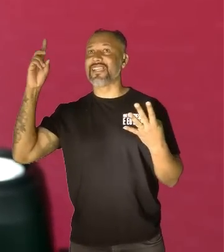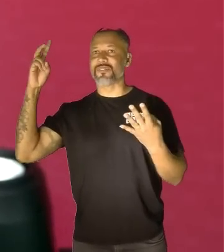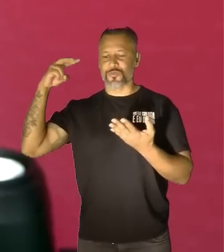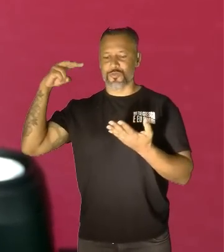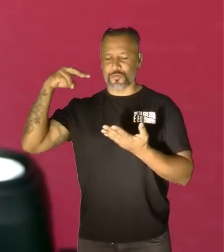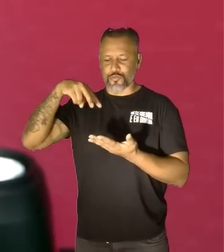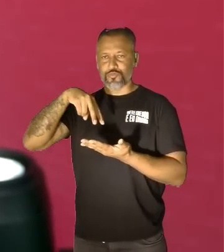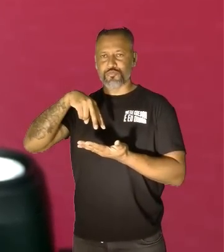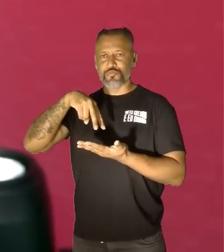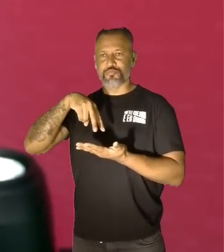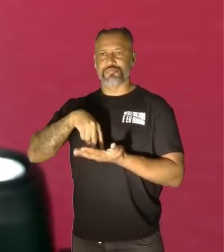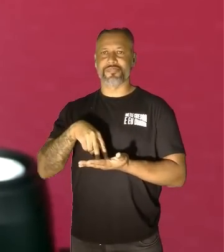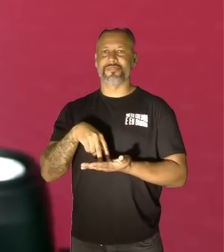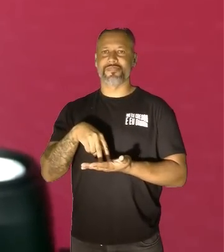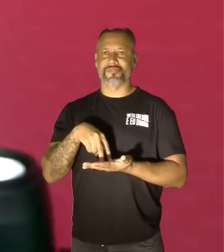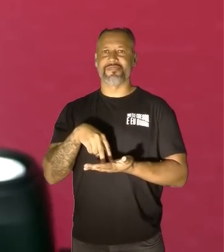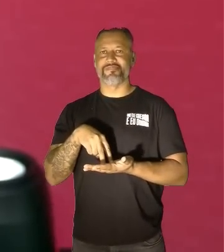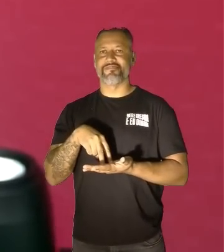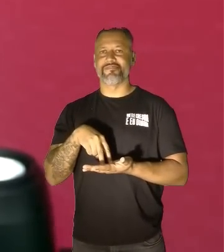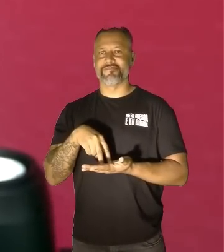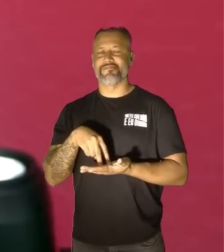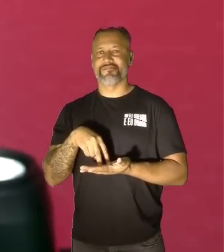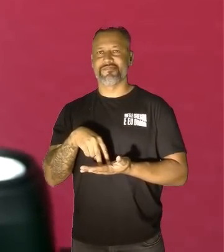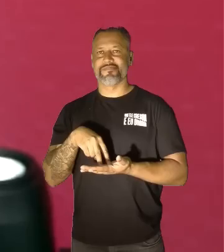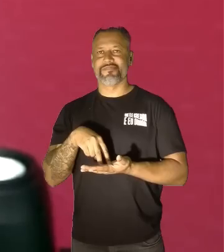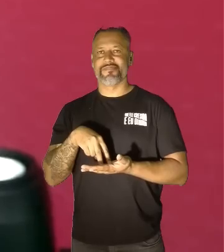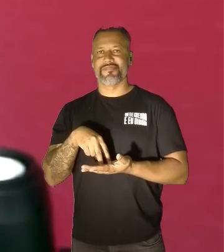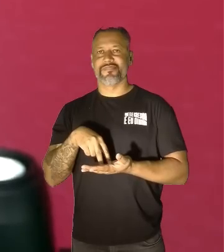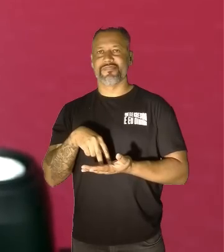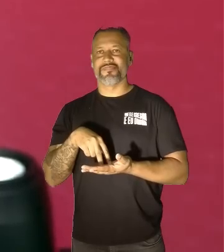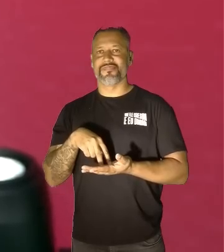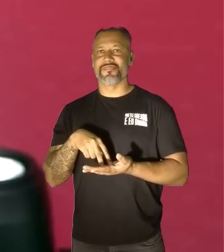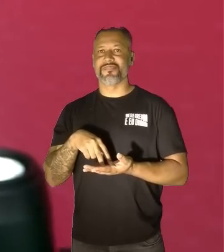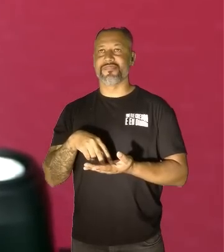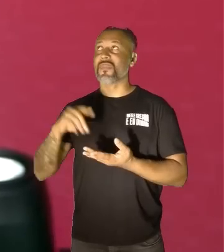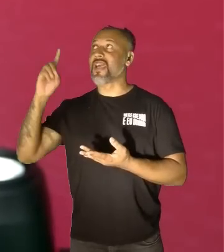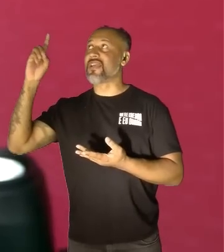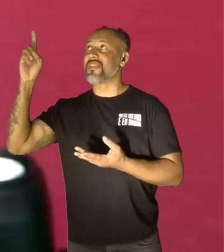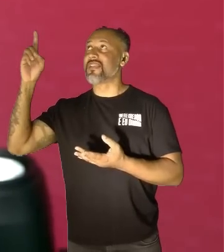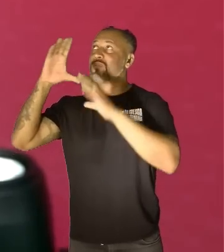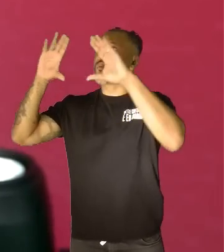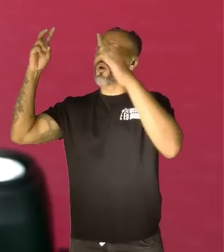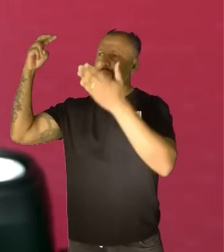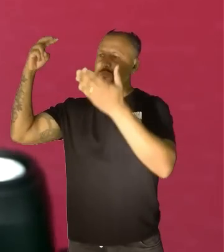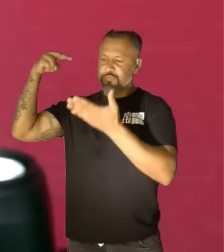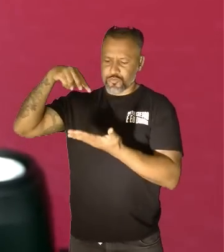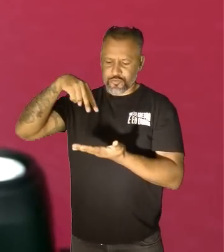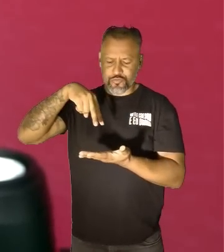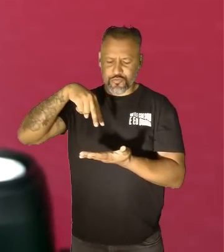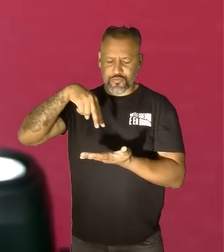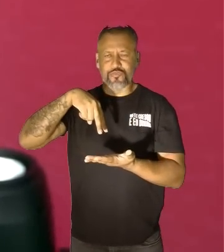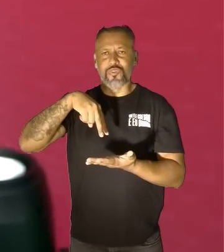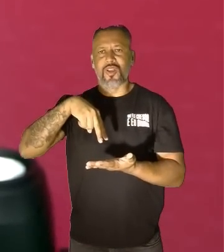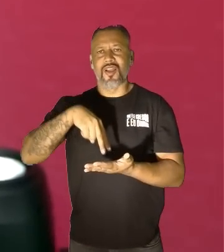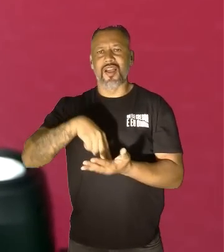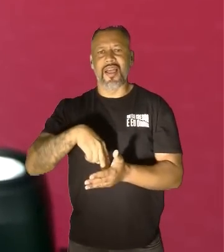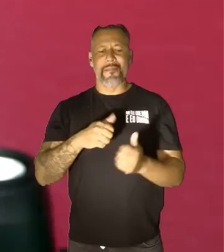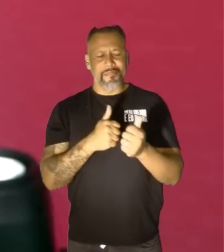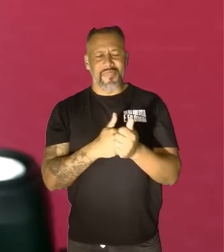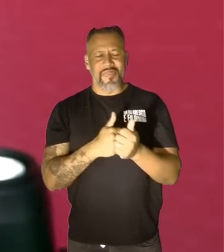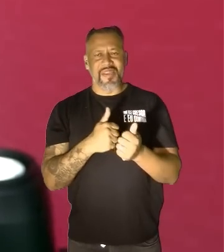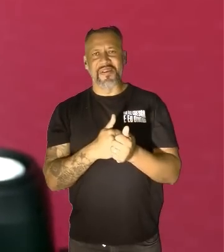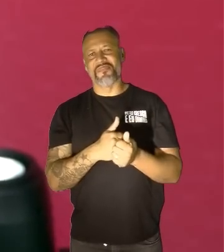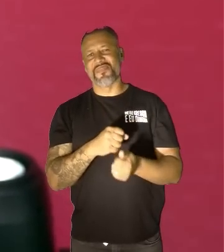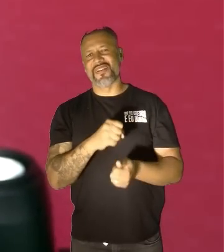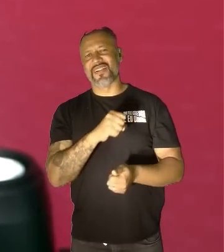não estou falando isso porque eu estou achando, a minha versão aqui diz. Deus sai do santo dos santos, vai à beira da cama dele